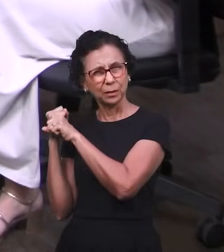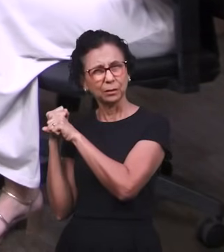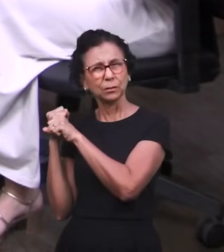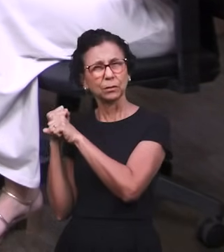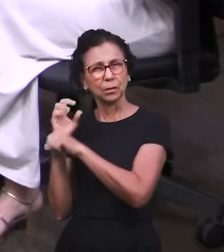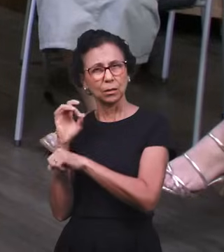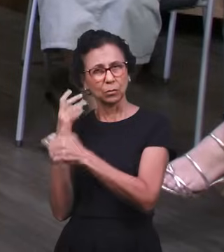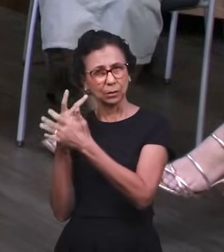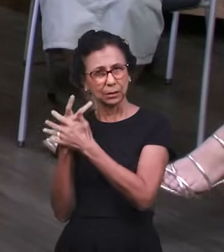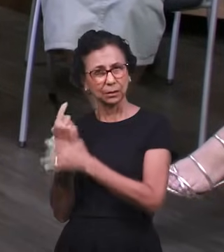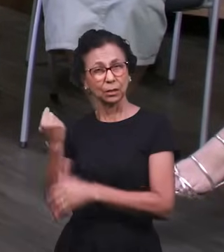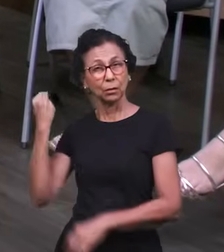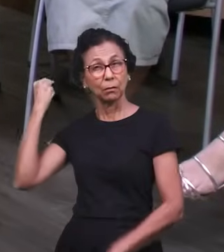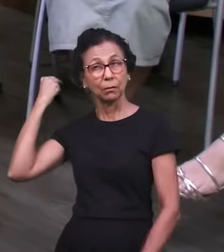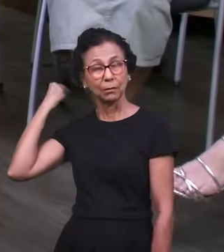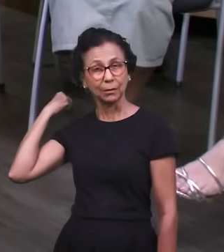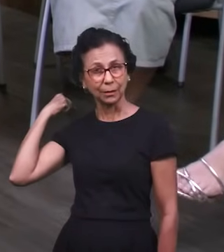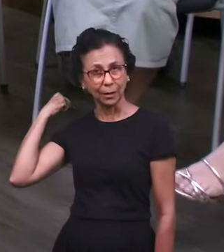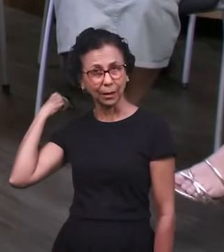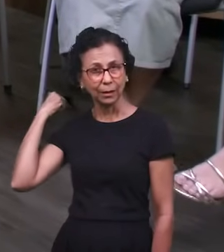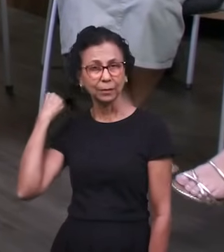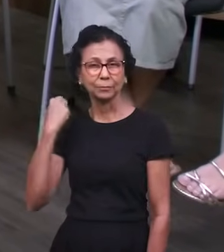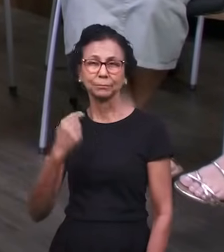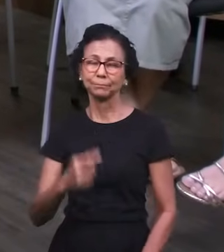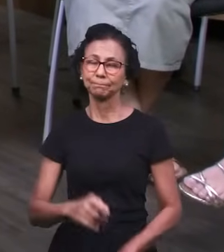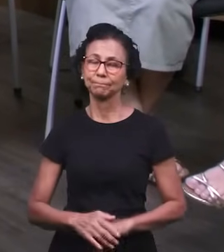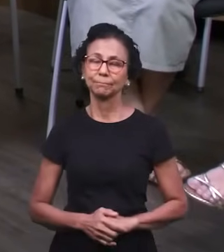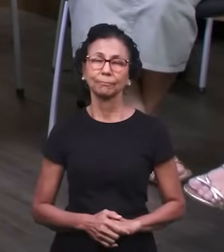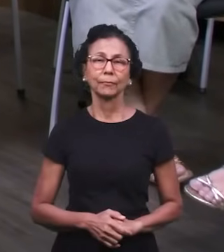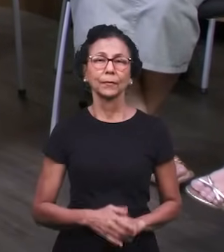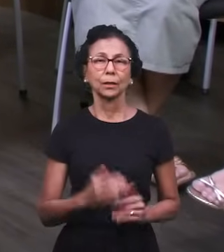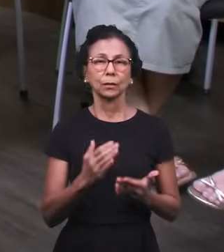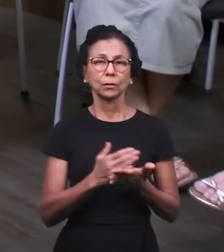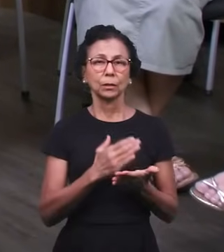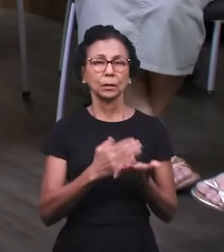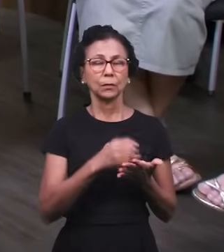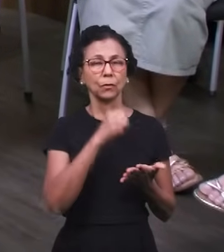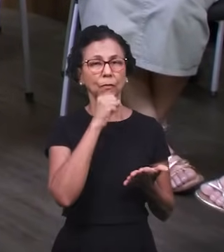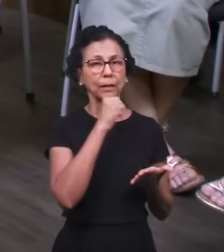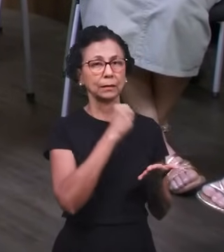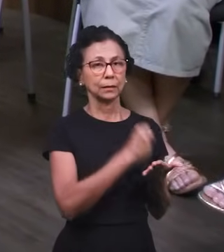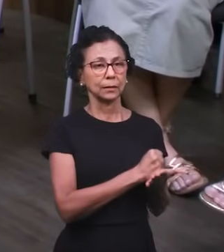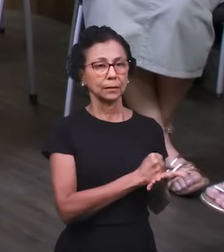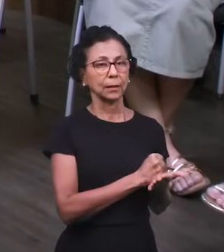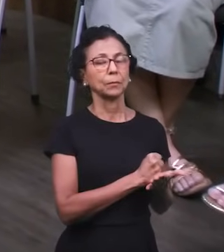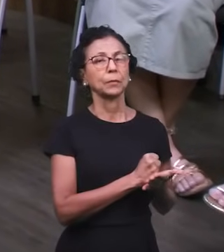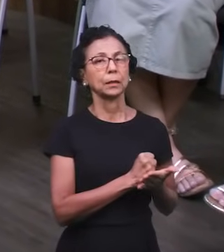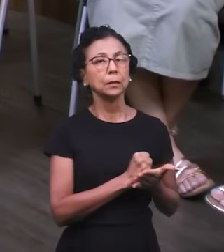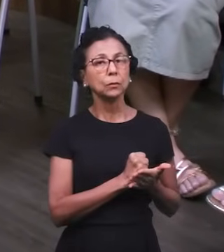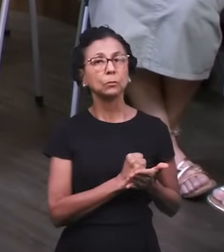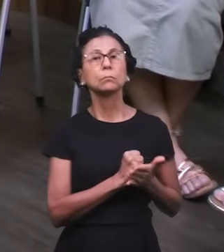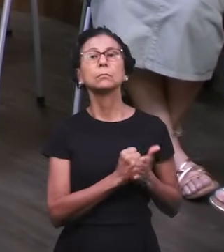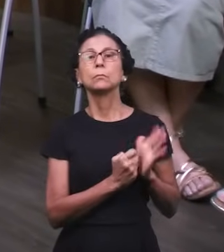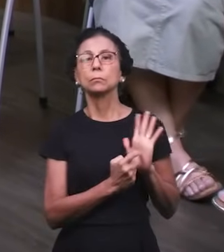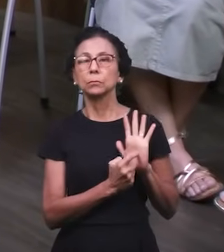e apesar destas profecias, quando o evento aconteceu,